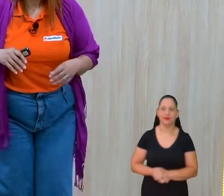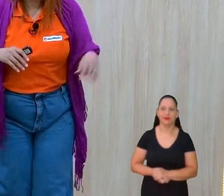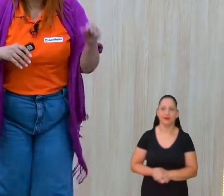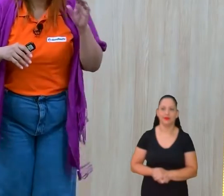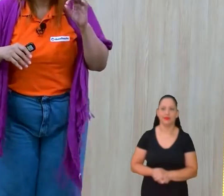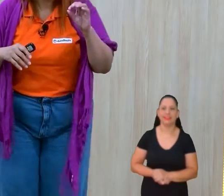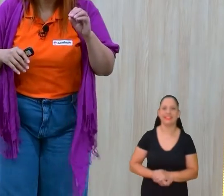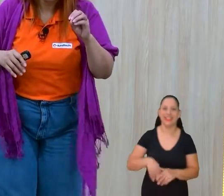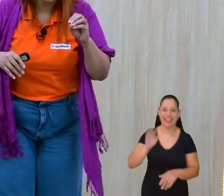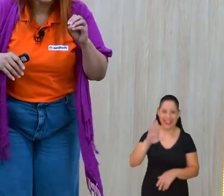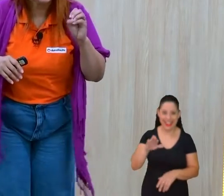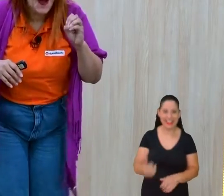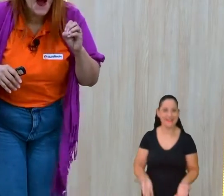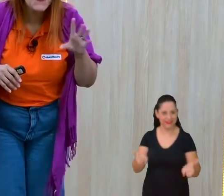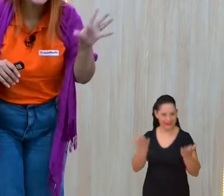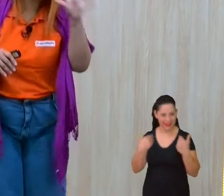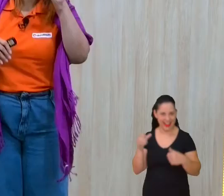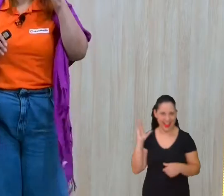Voltei